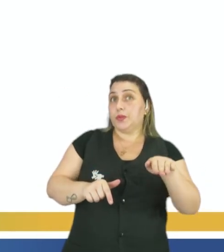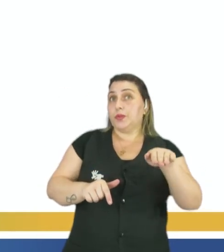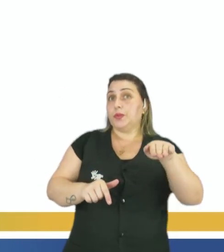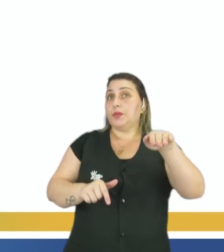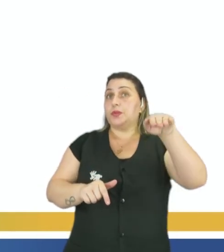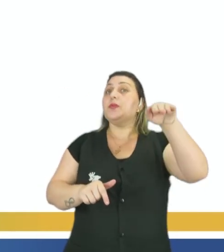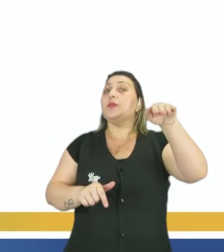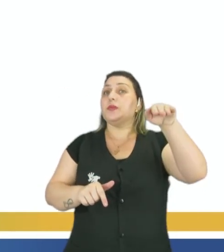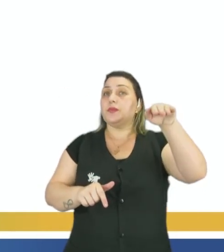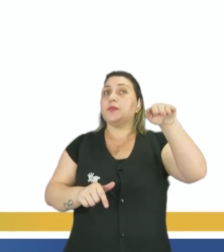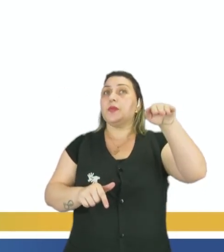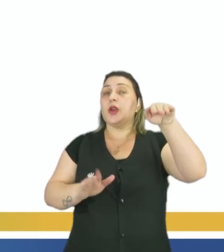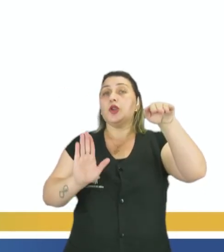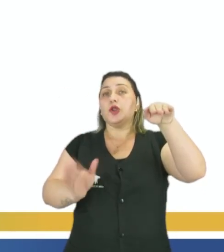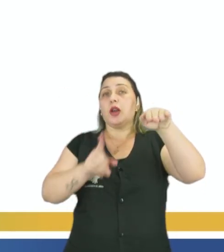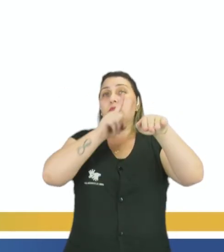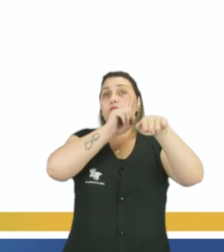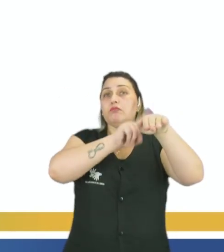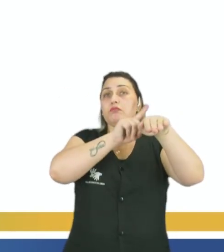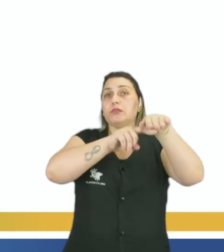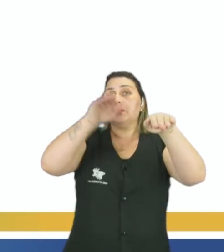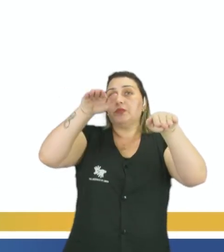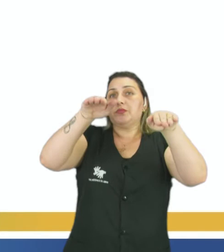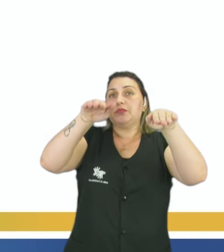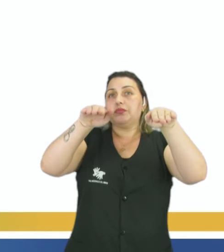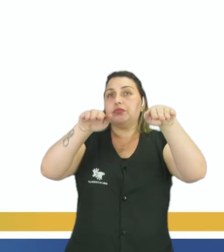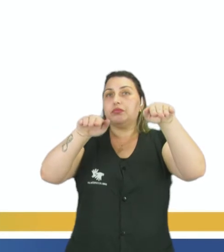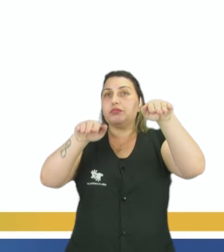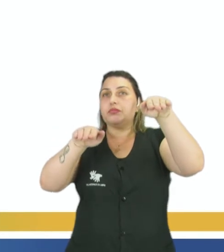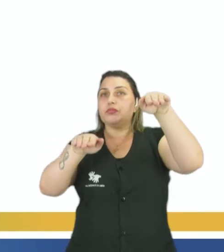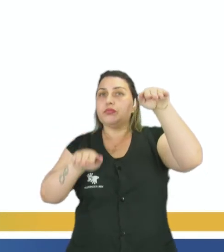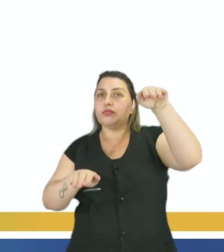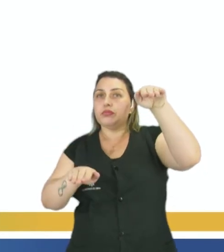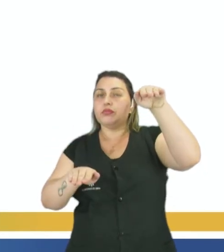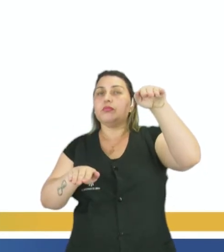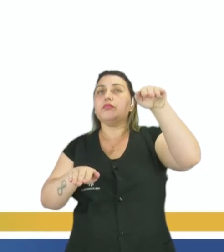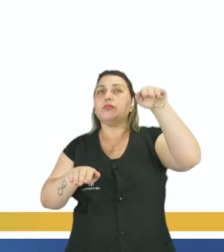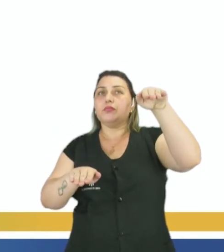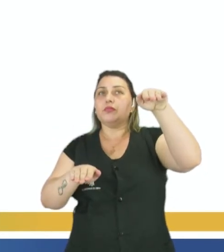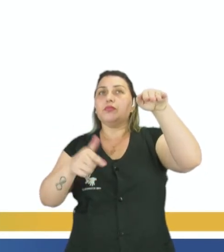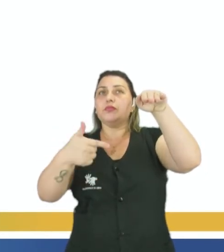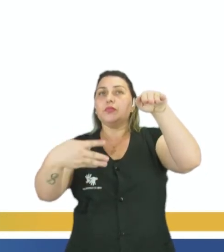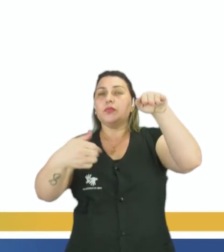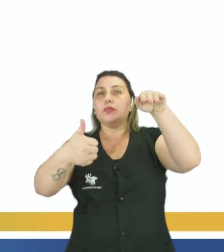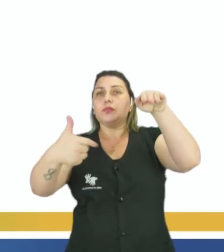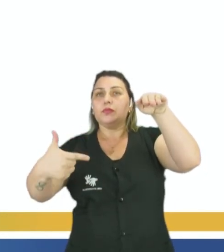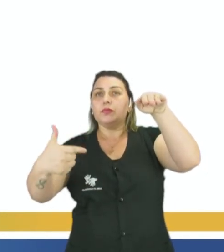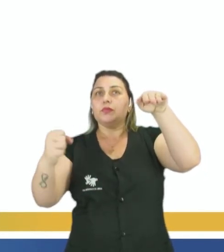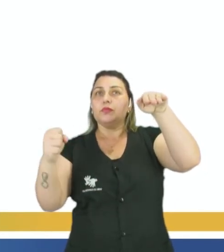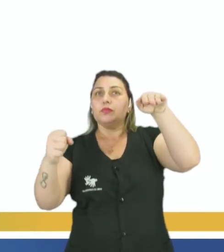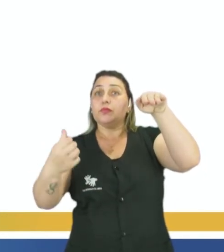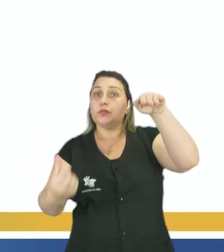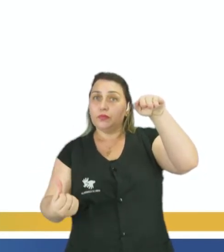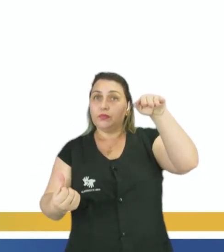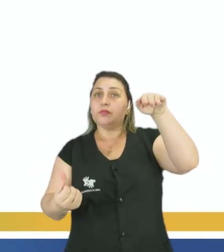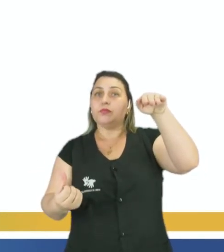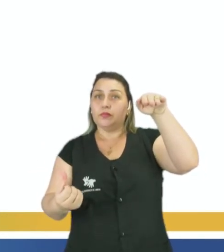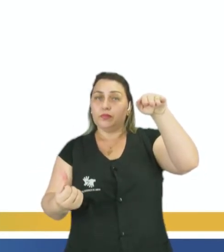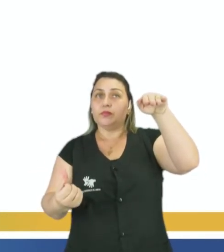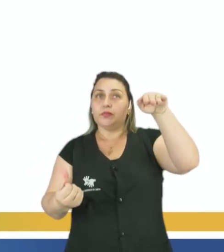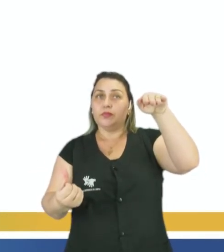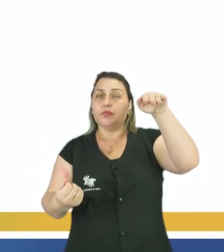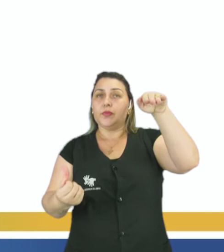e 4. Já o tempo ele está decrescente. 24, 12, 8 e